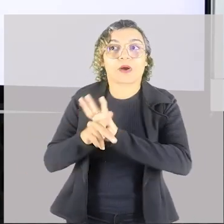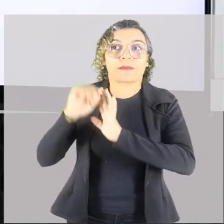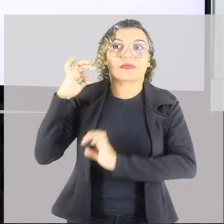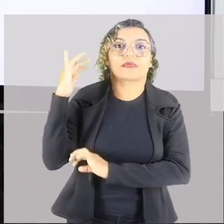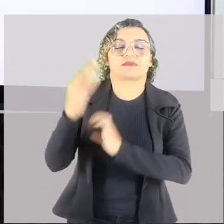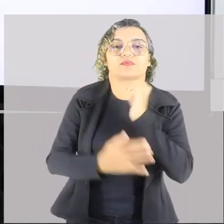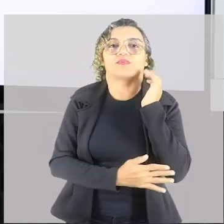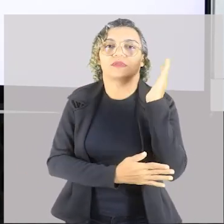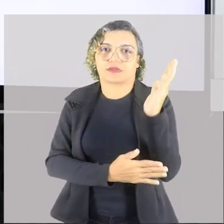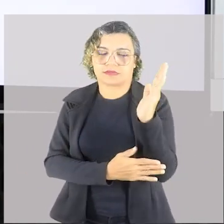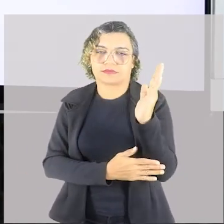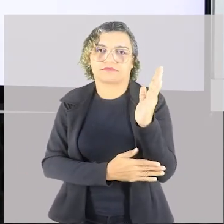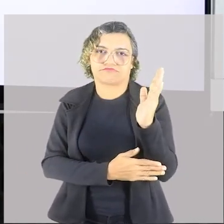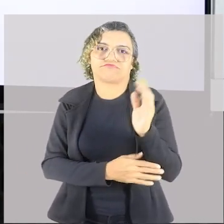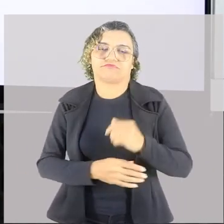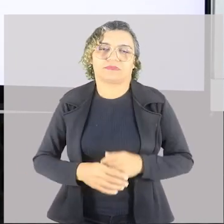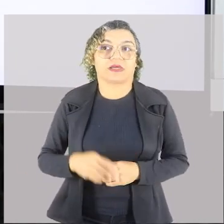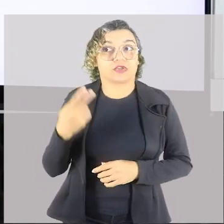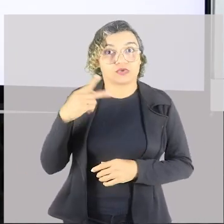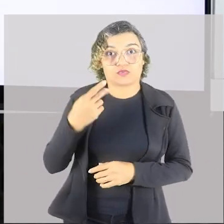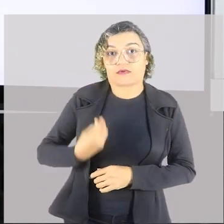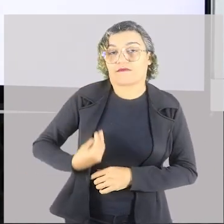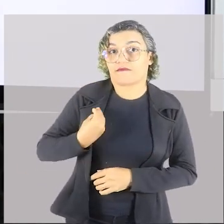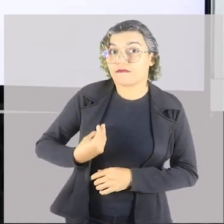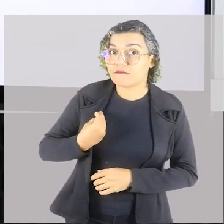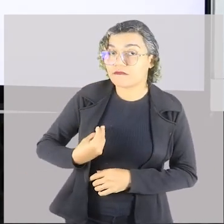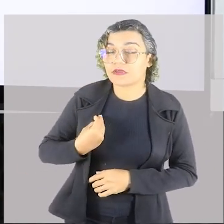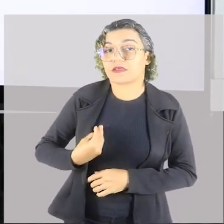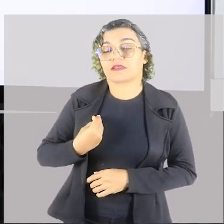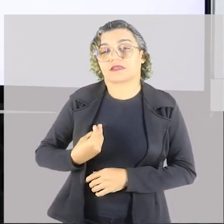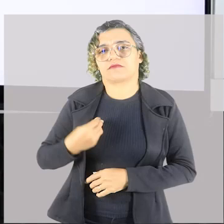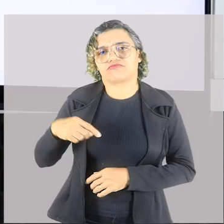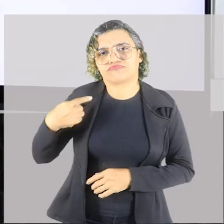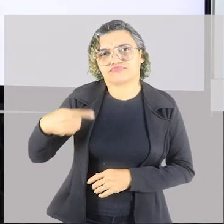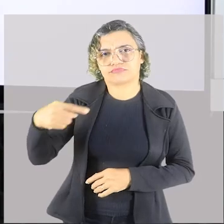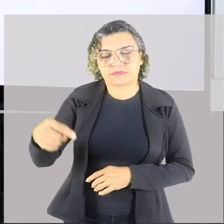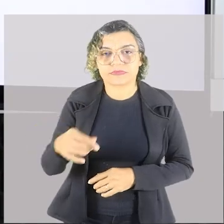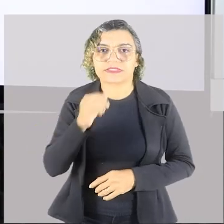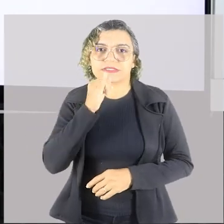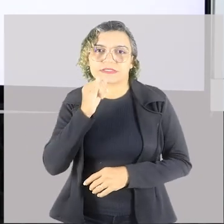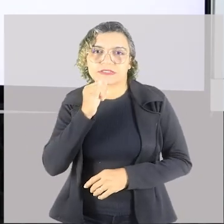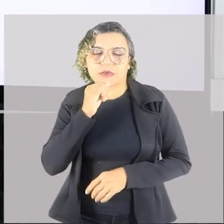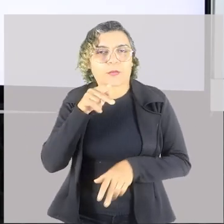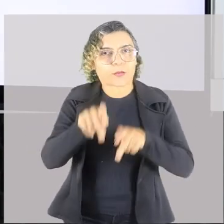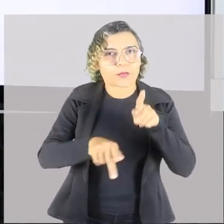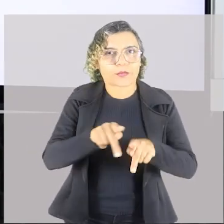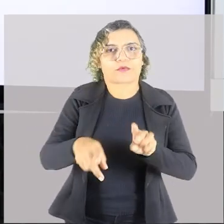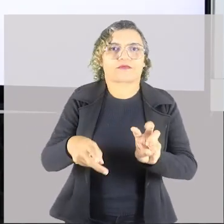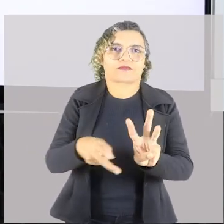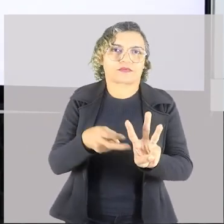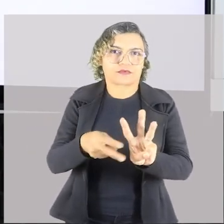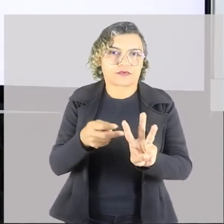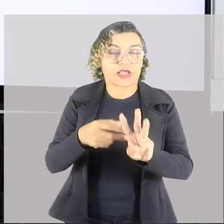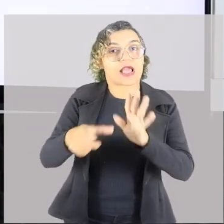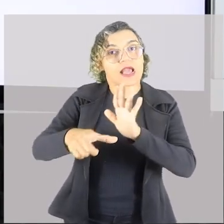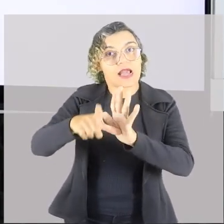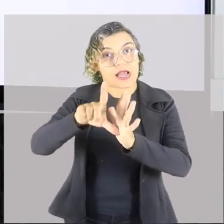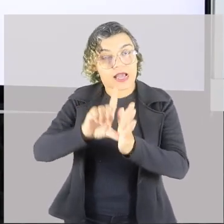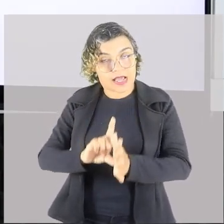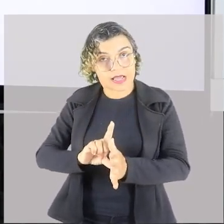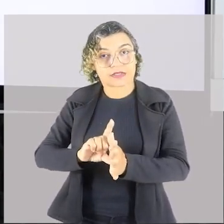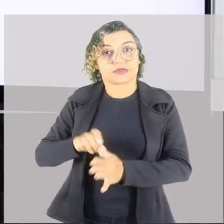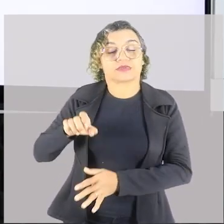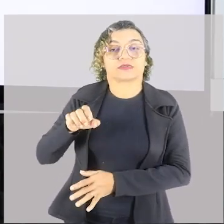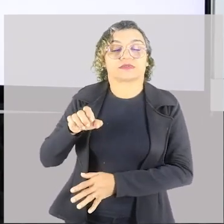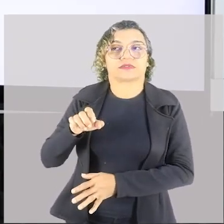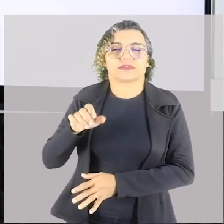para suprir as suas necessidades diárias, né? Tipo os povos indígenas antes do período do descobrimento. Eles vivem